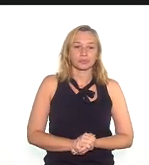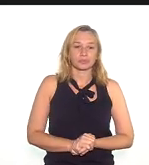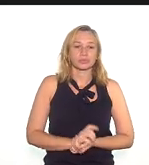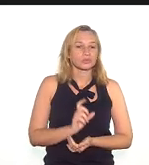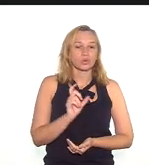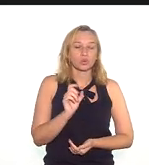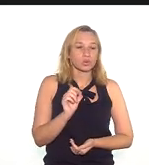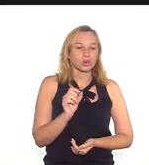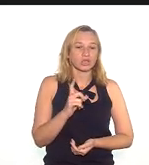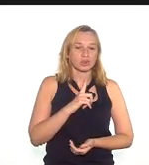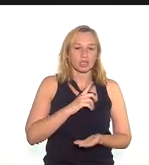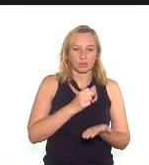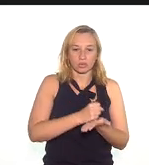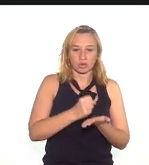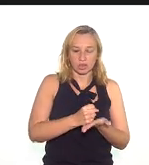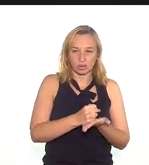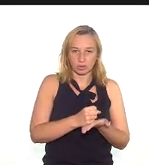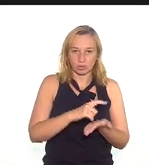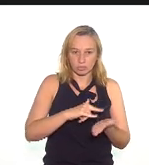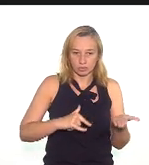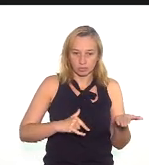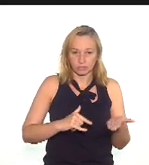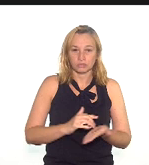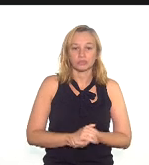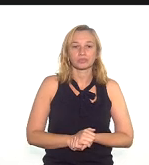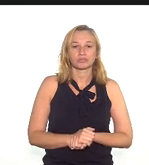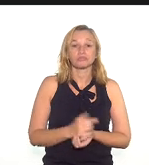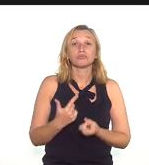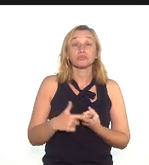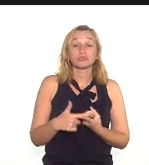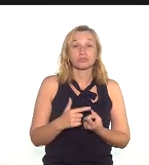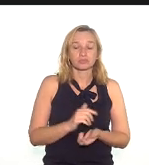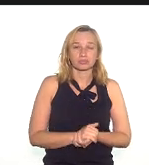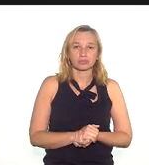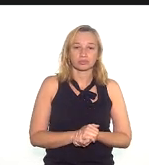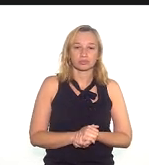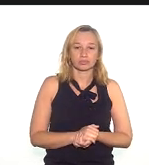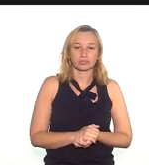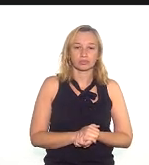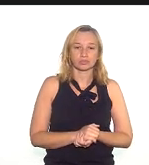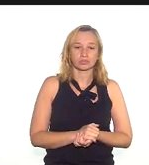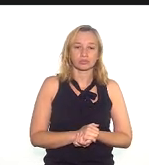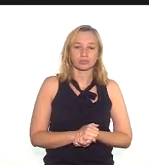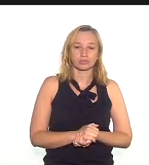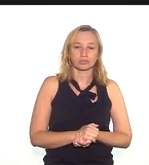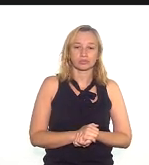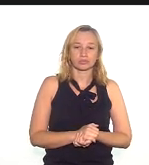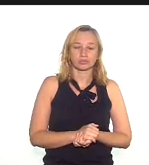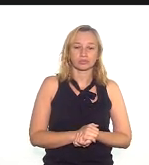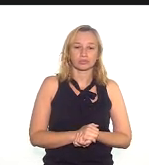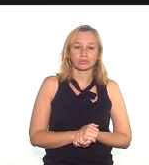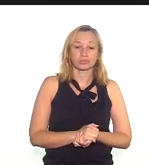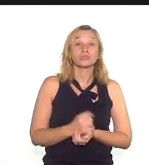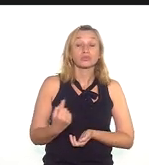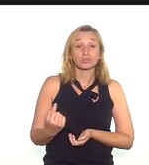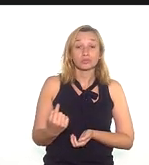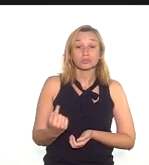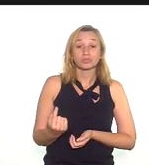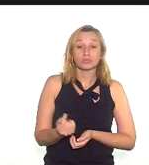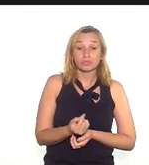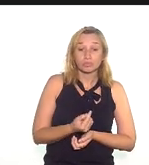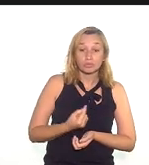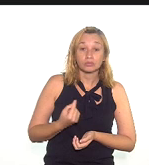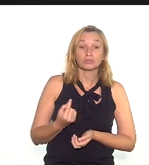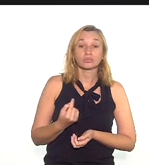do que consta no contrato, porque é importante nós termos em